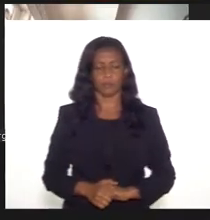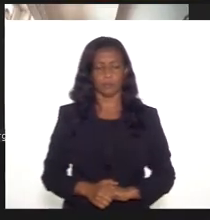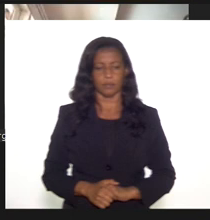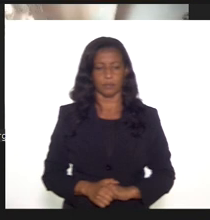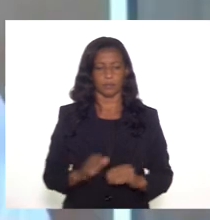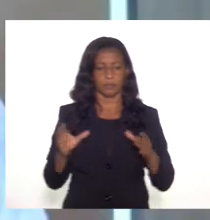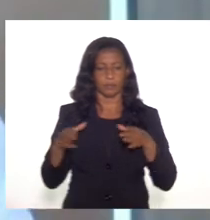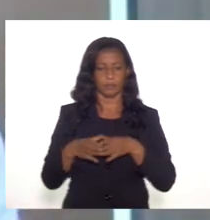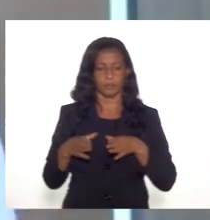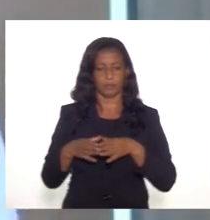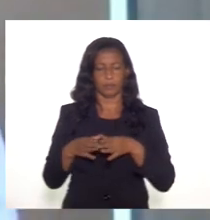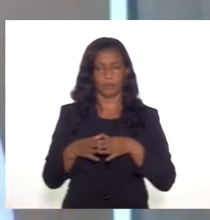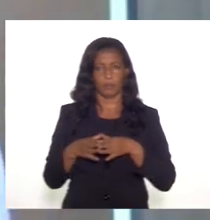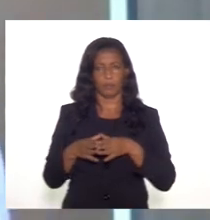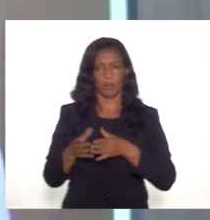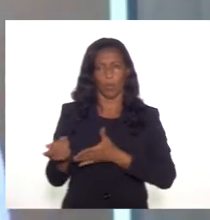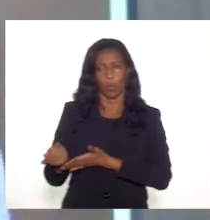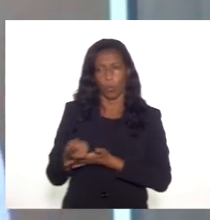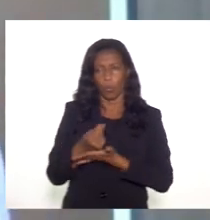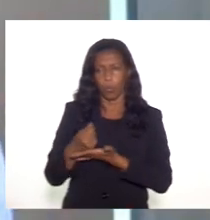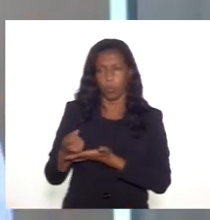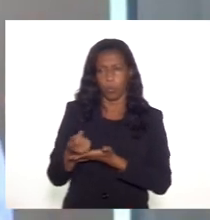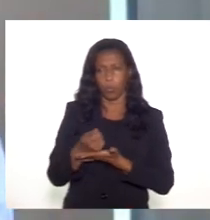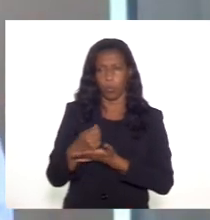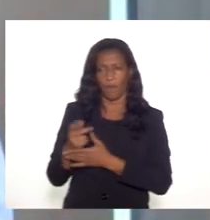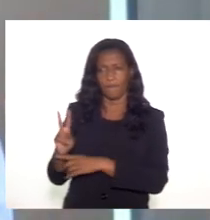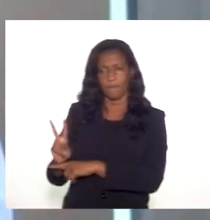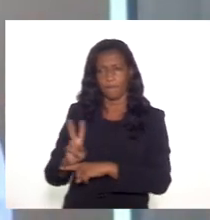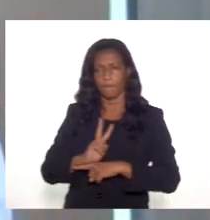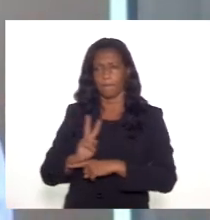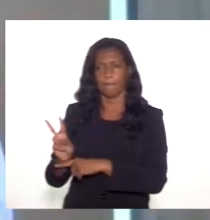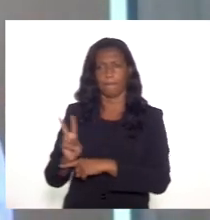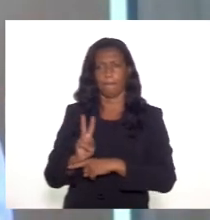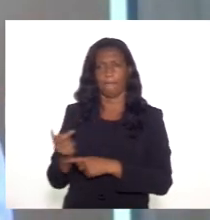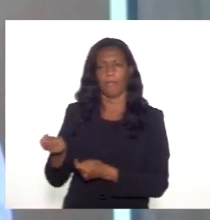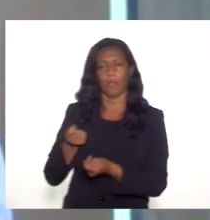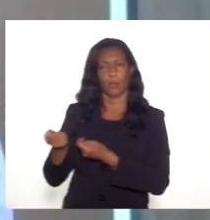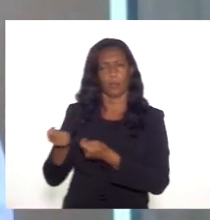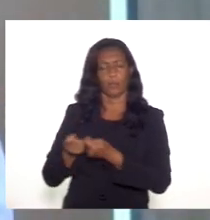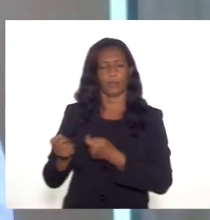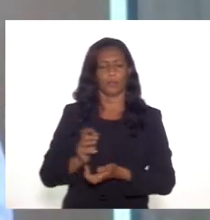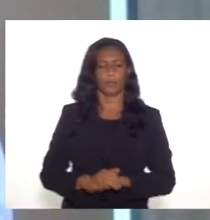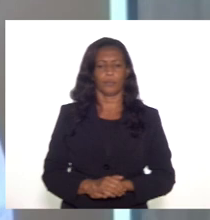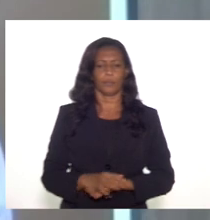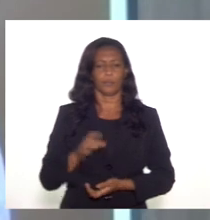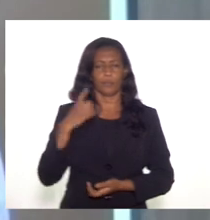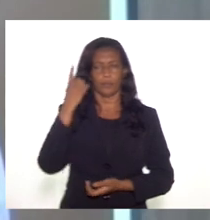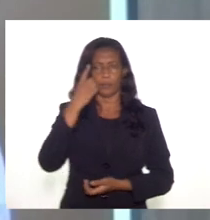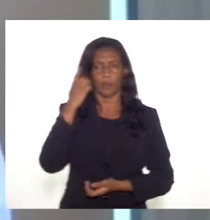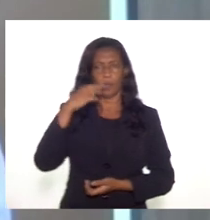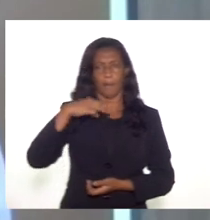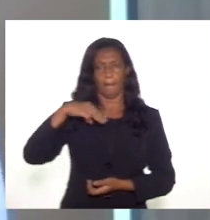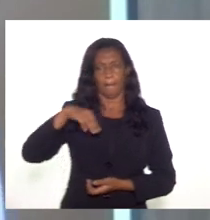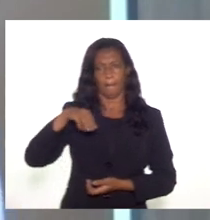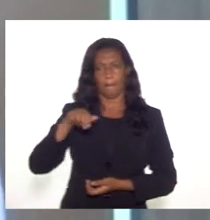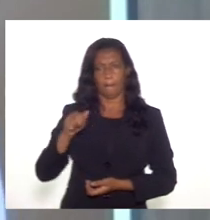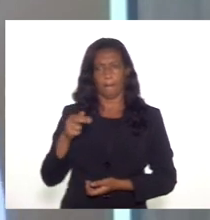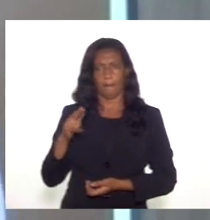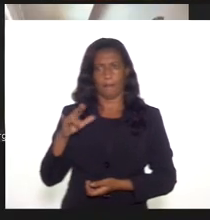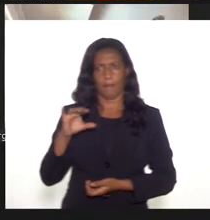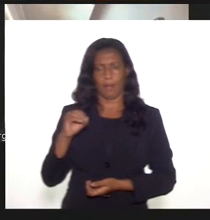Pela Comissão de Orçamento, Finanças, Fiscalização Financeira e Controle. Deputado Márcio Canella.